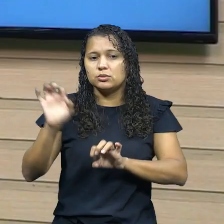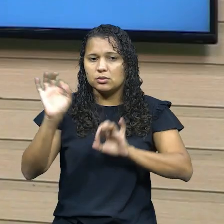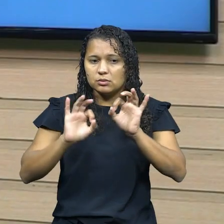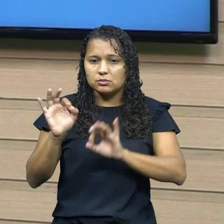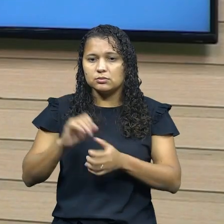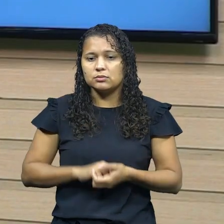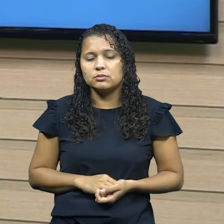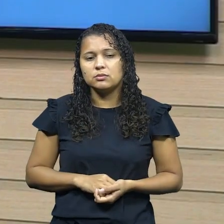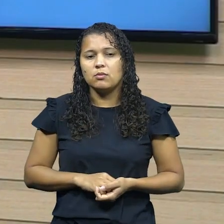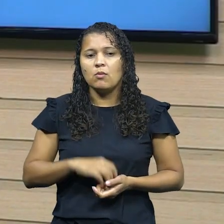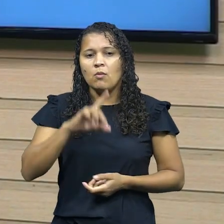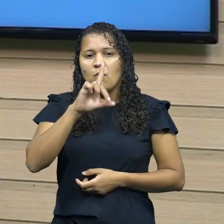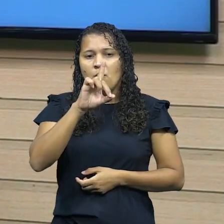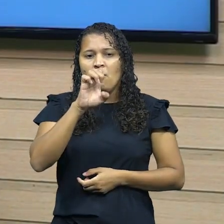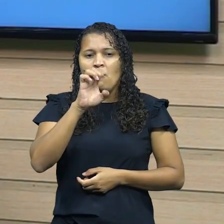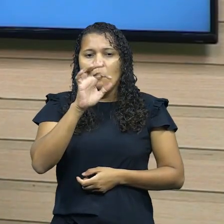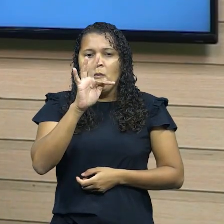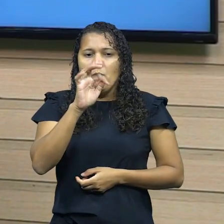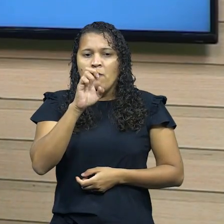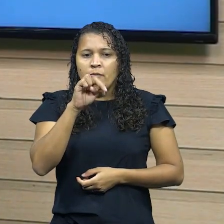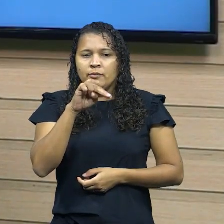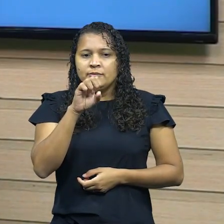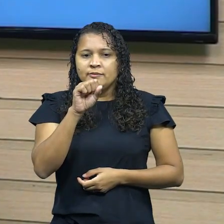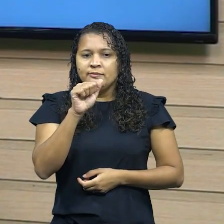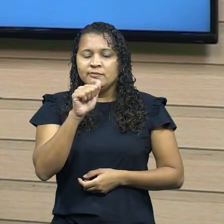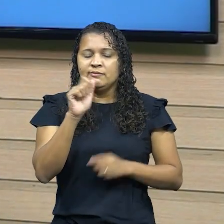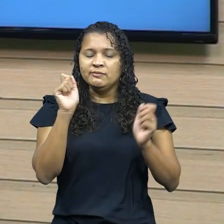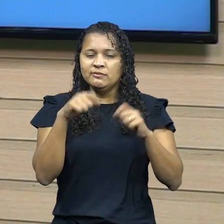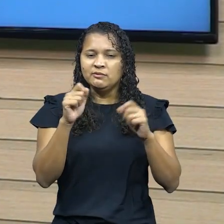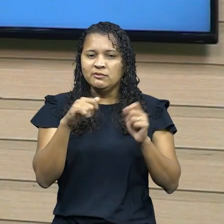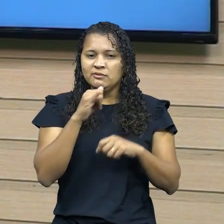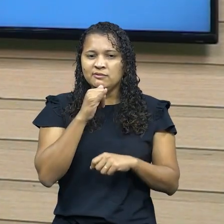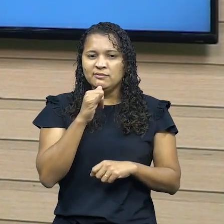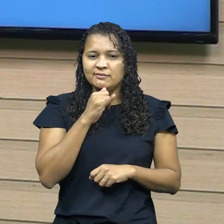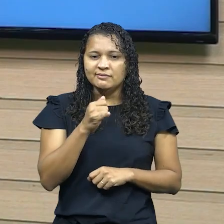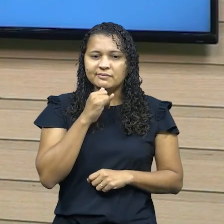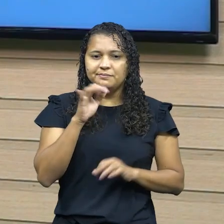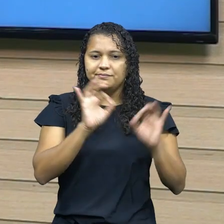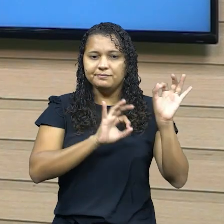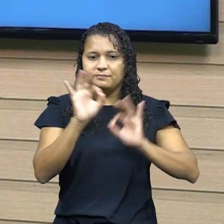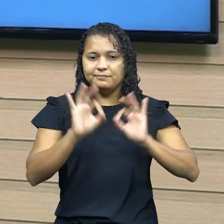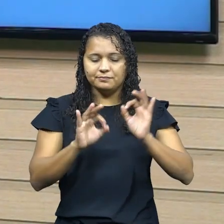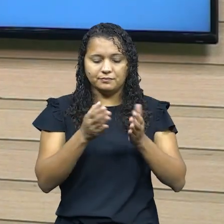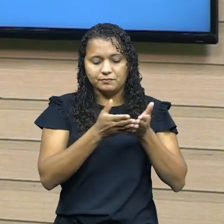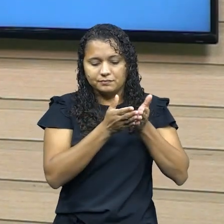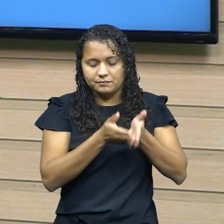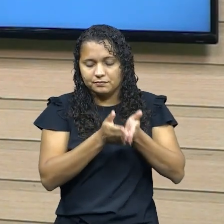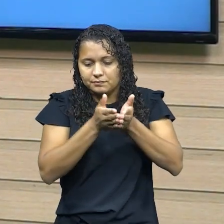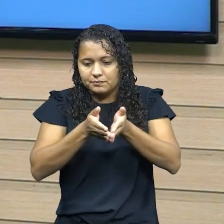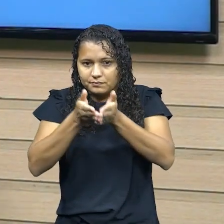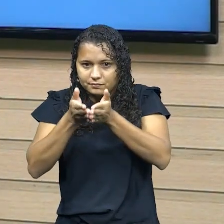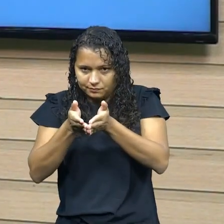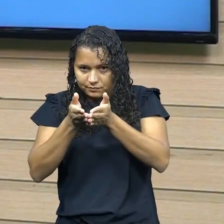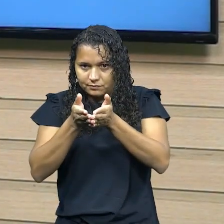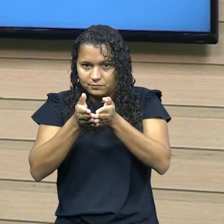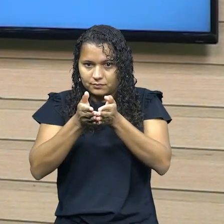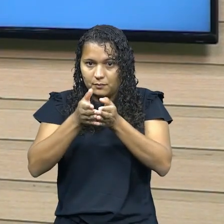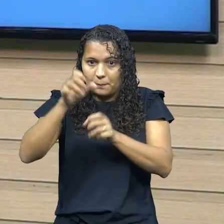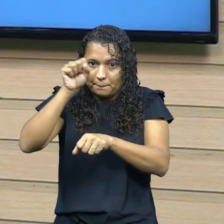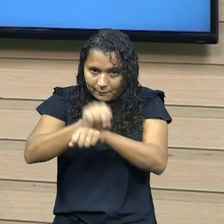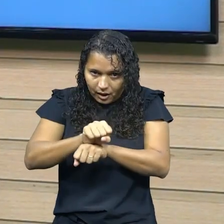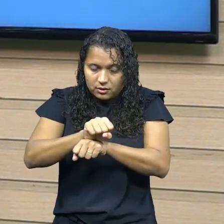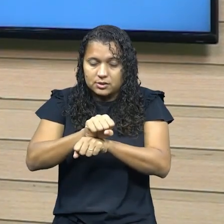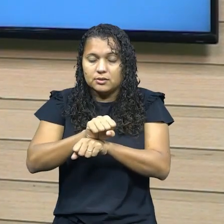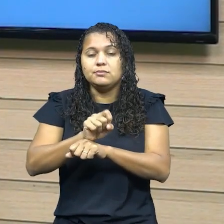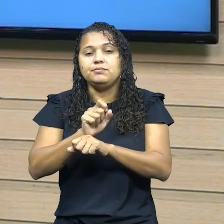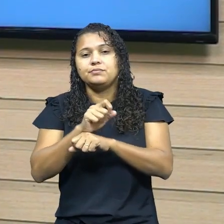atracação. Então, a defensa, ela serve para quando a gente vai fazer o estacionamento, ou seja, a atracação desse